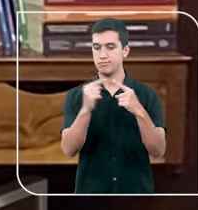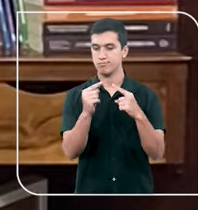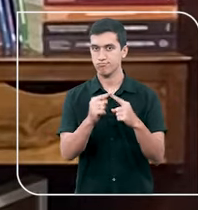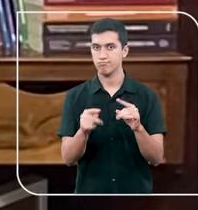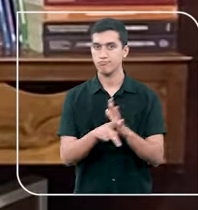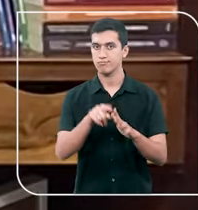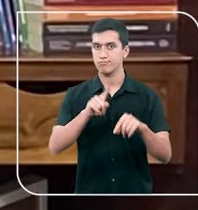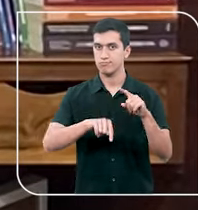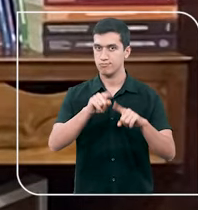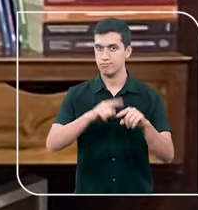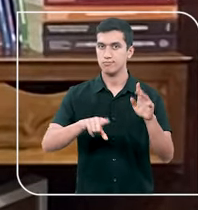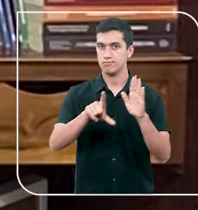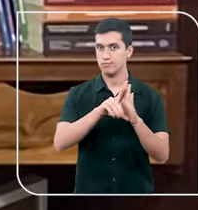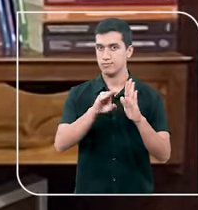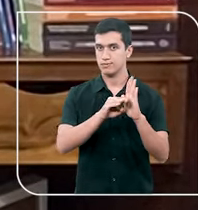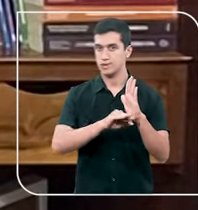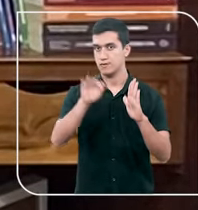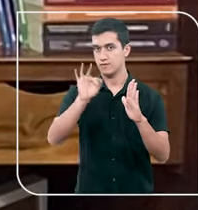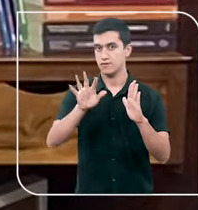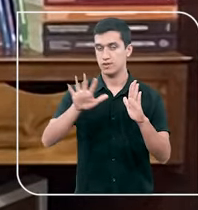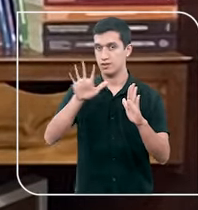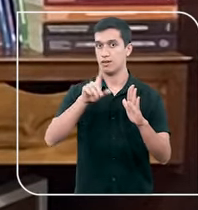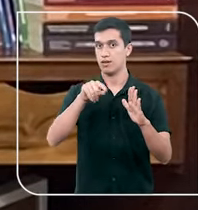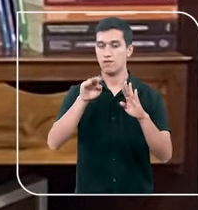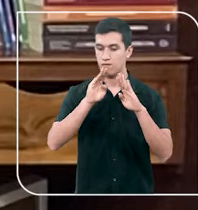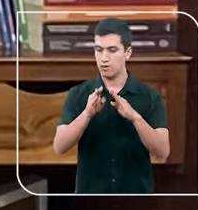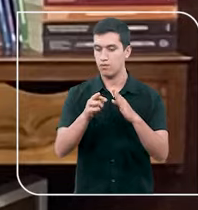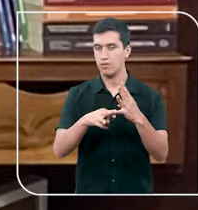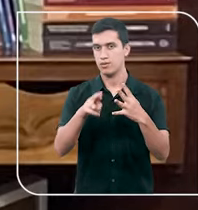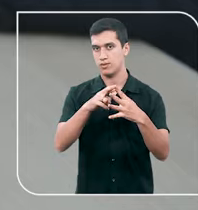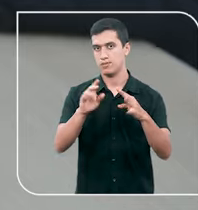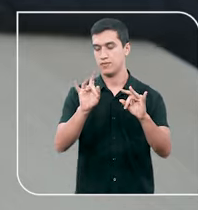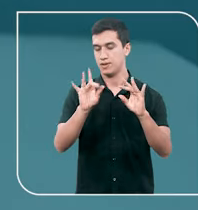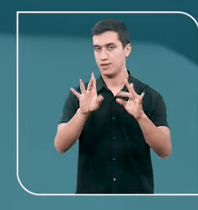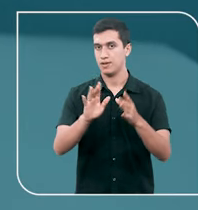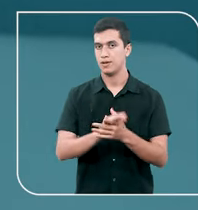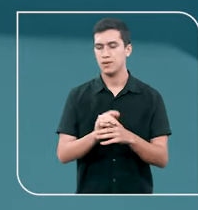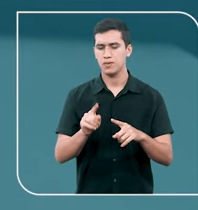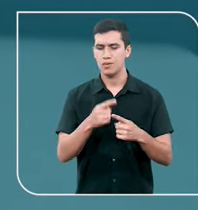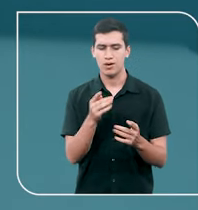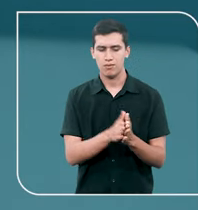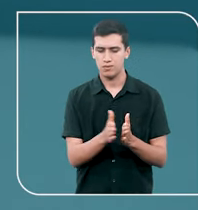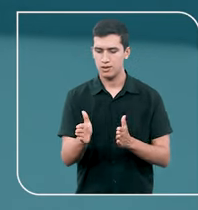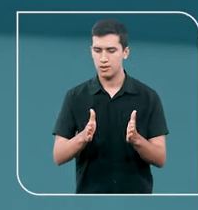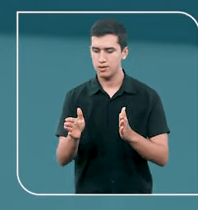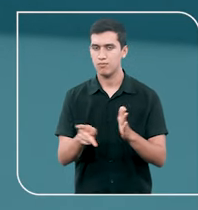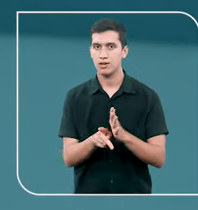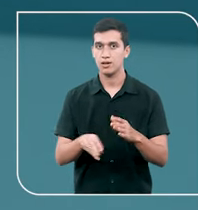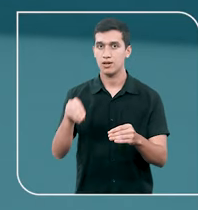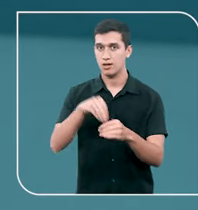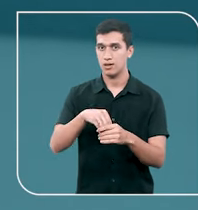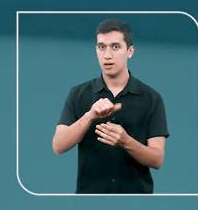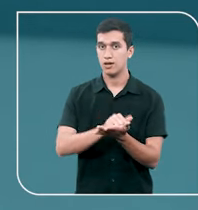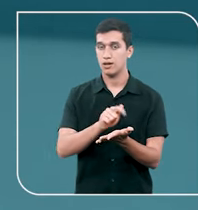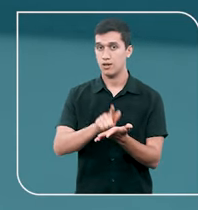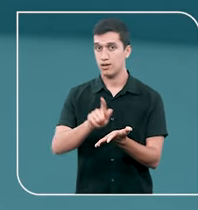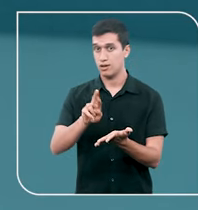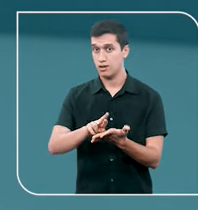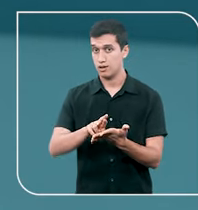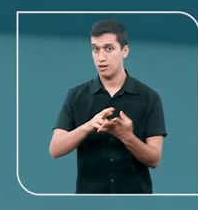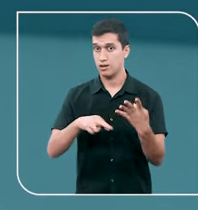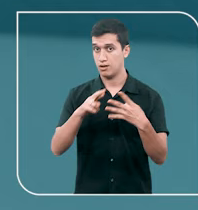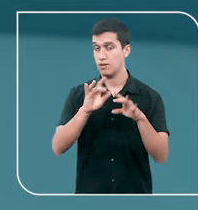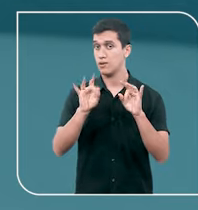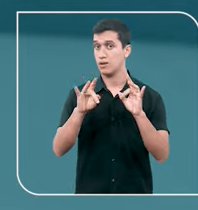do dispositivo da legislação federal, que é o objeto do recurso especial. E qual o prazo para a interposição do agravo em